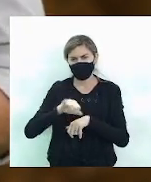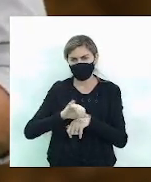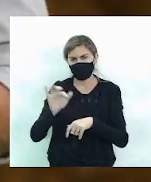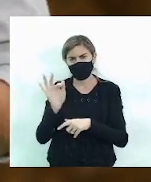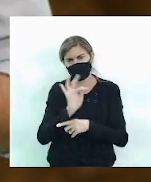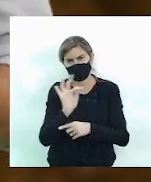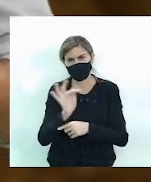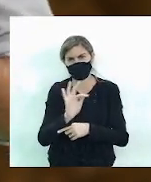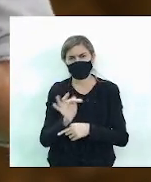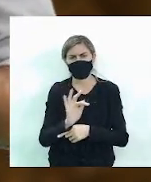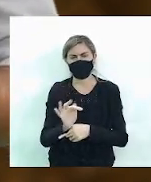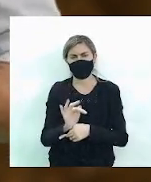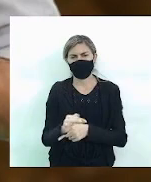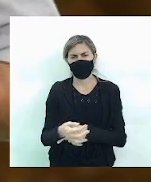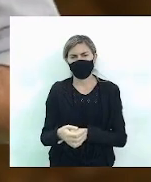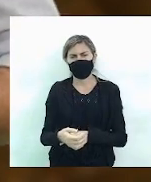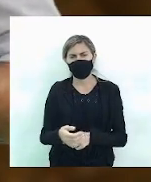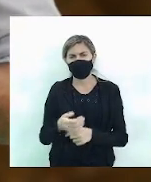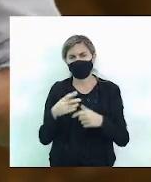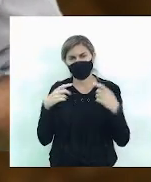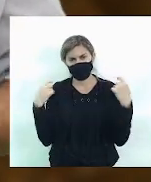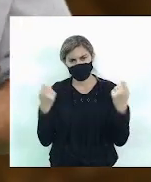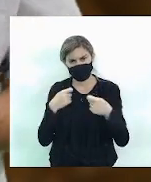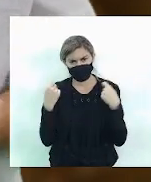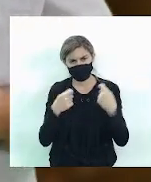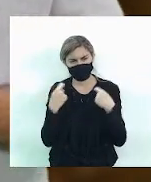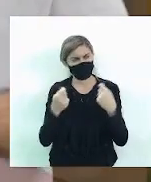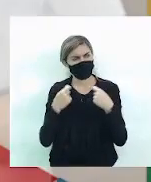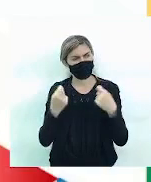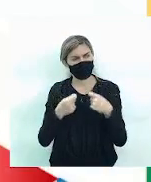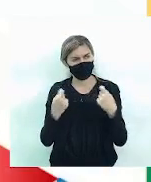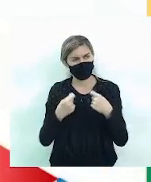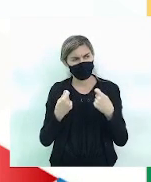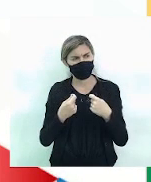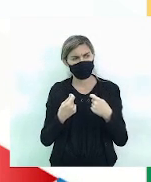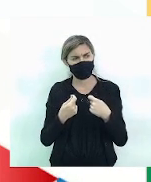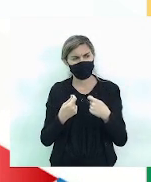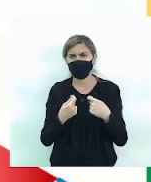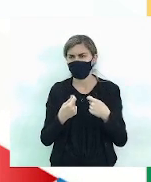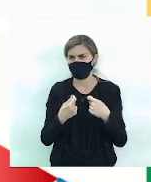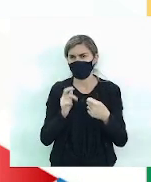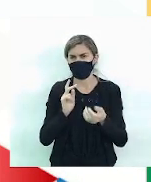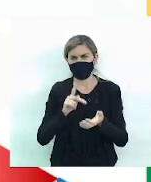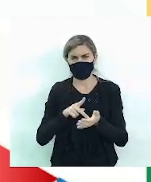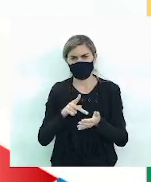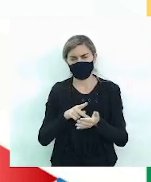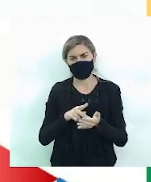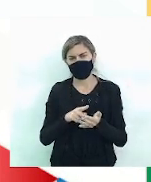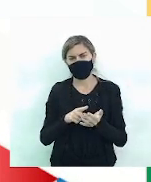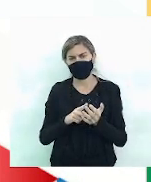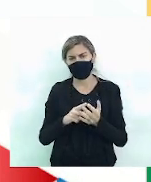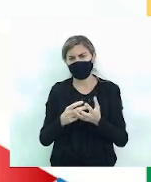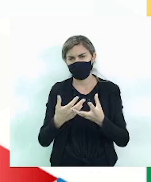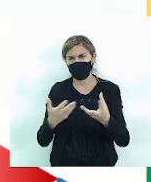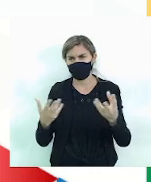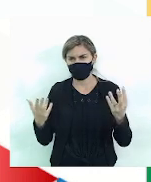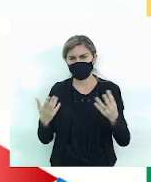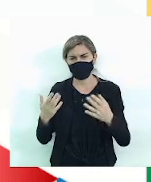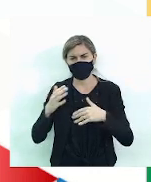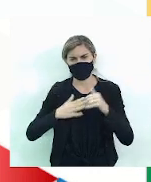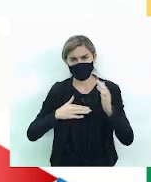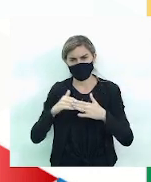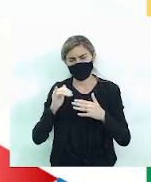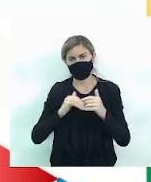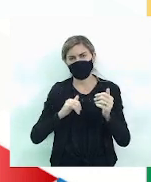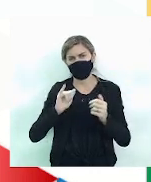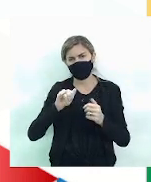forró, né? Que é conhecido Caruaru, na tela nós temos forró. Você vê aí que o forró realmente está muito, praticamente